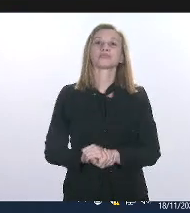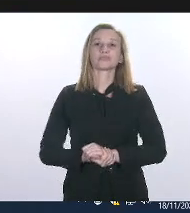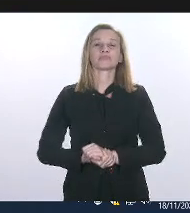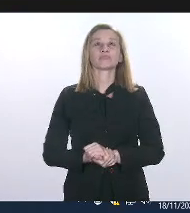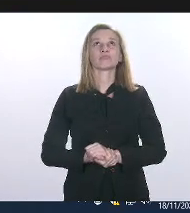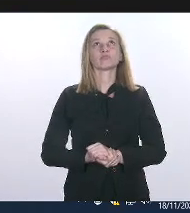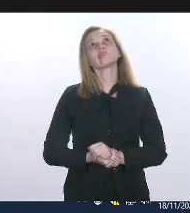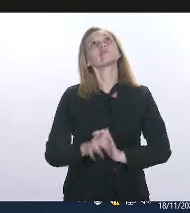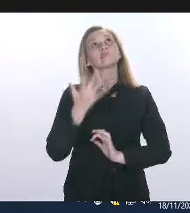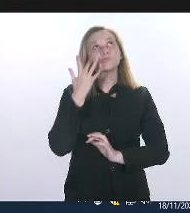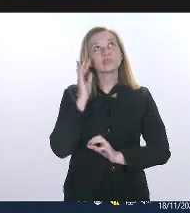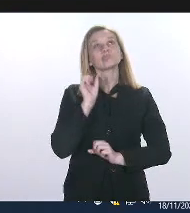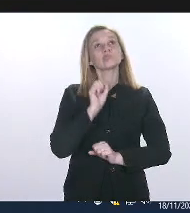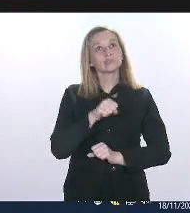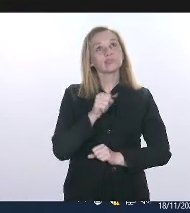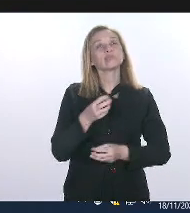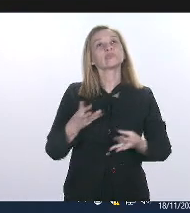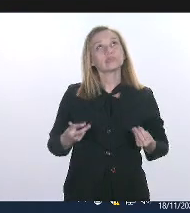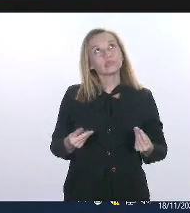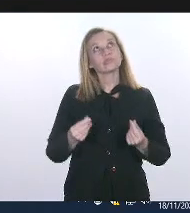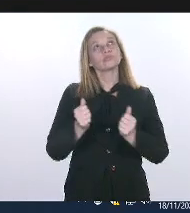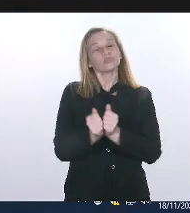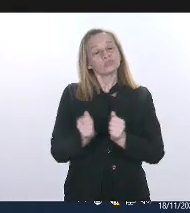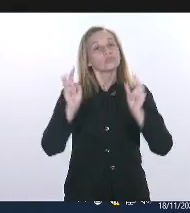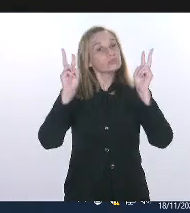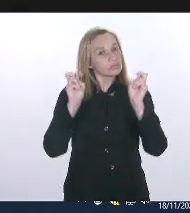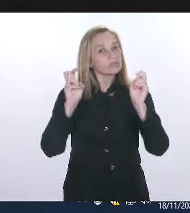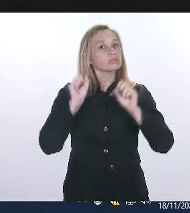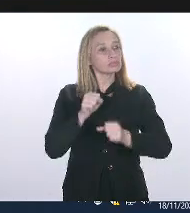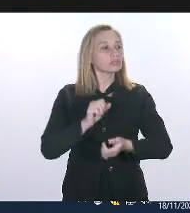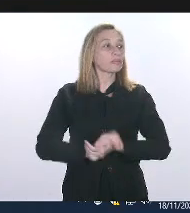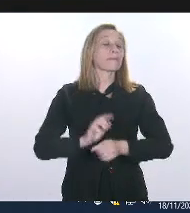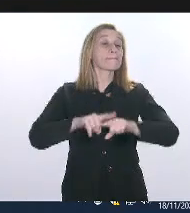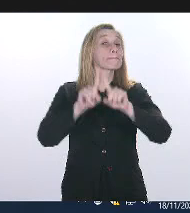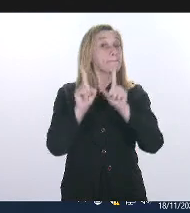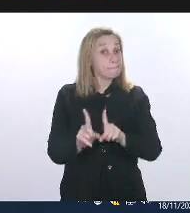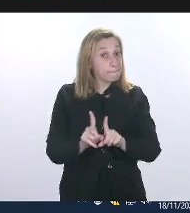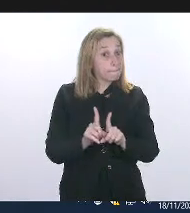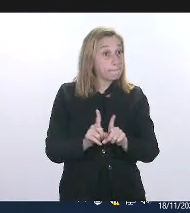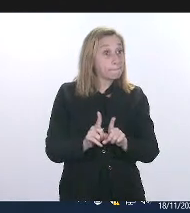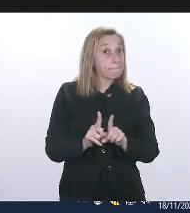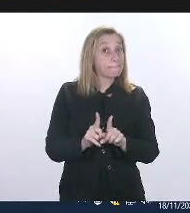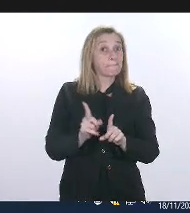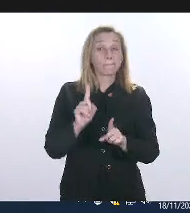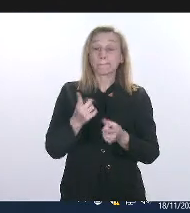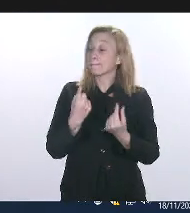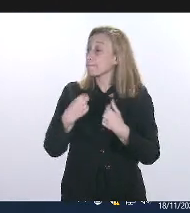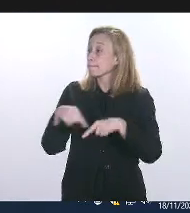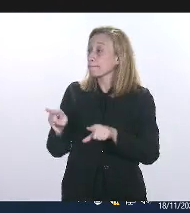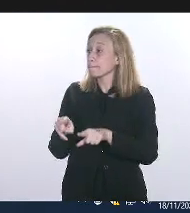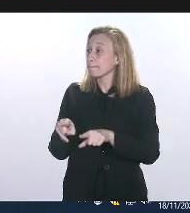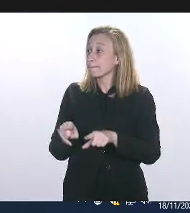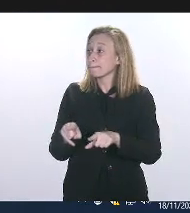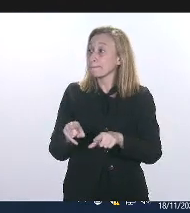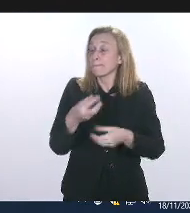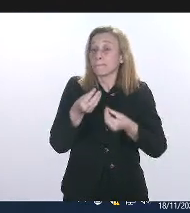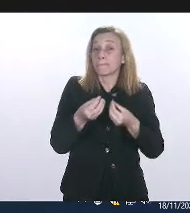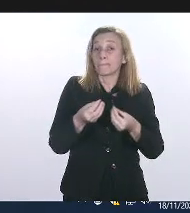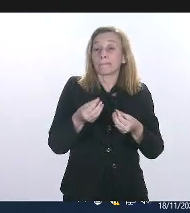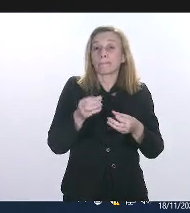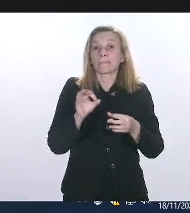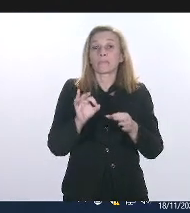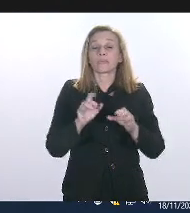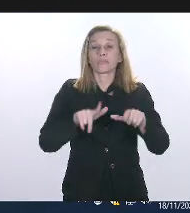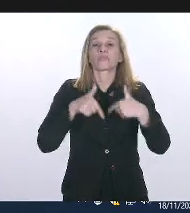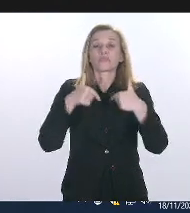acho que sim, devemos ser sensíveis à questão, mas a gente discorda da forma de resolver esse